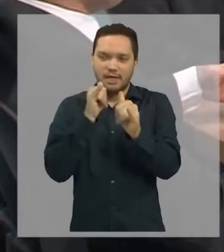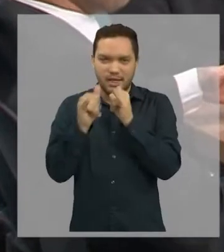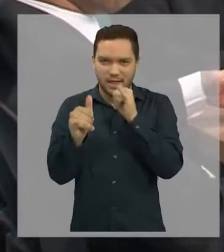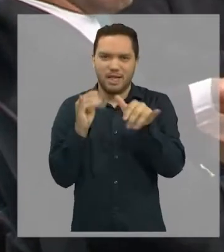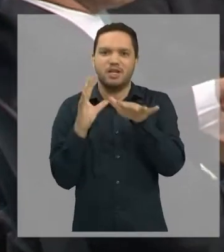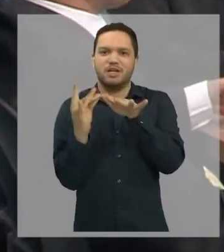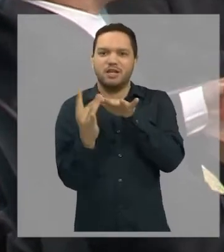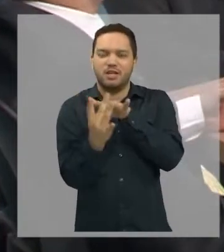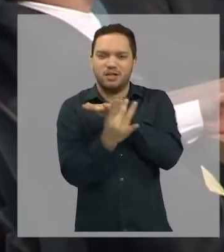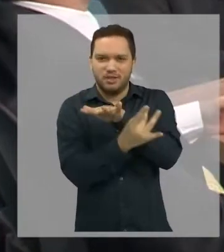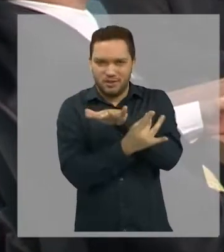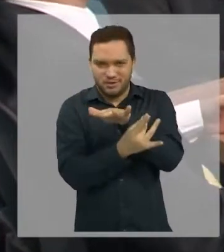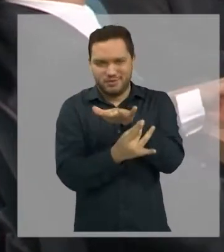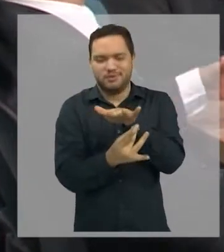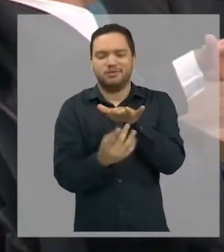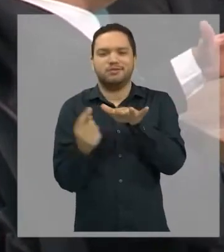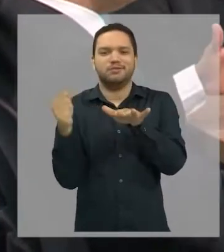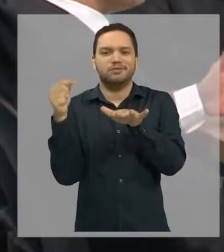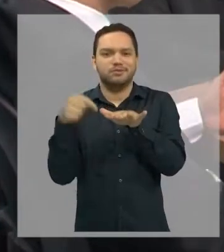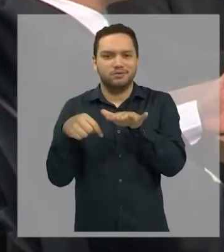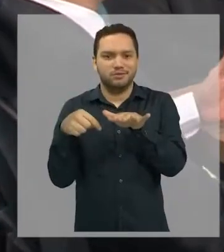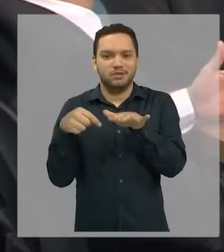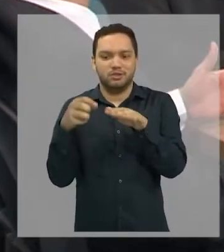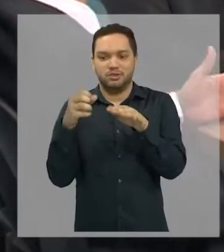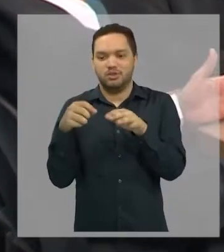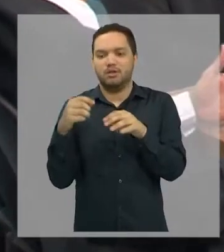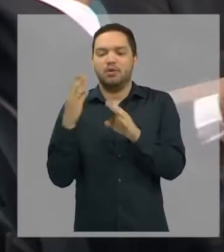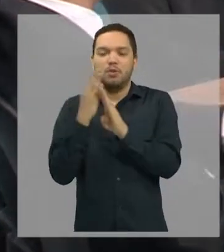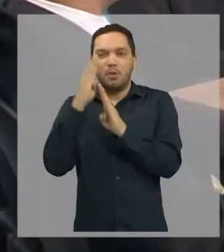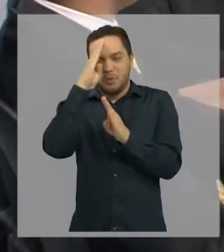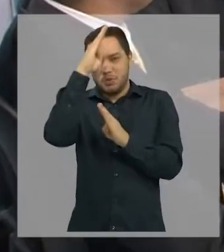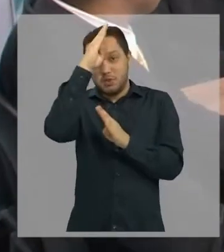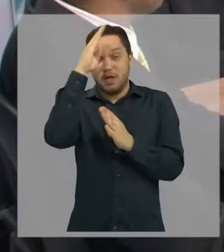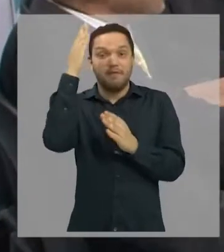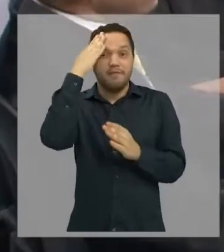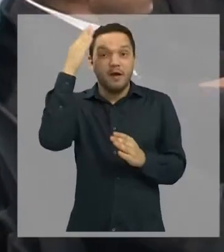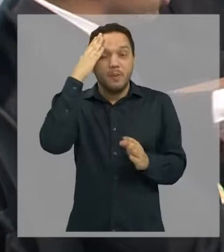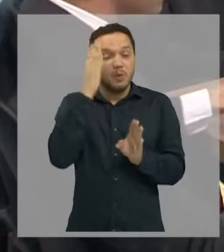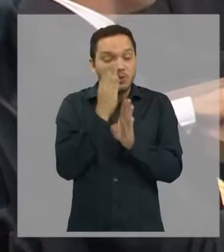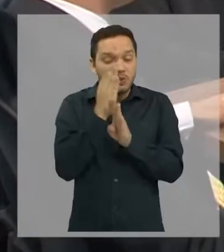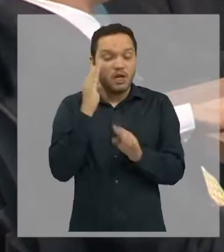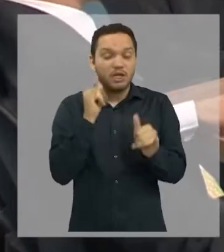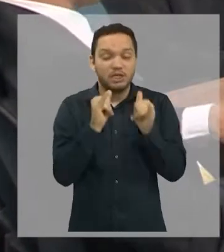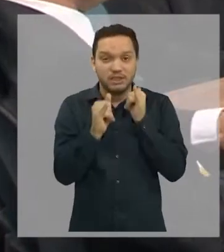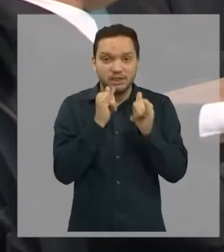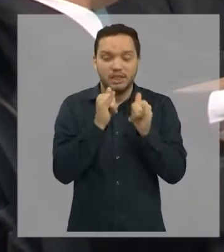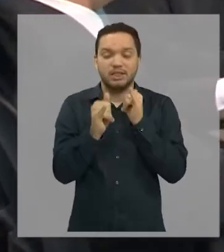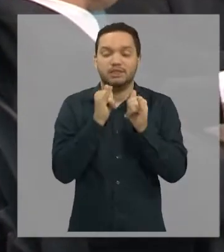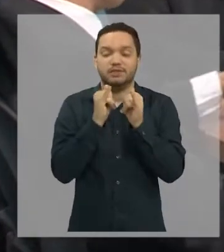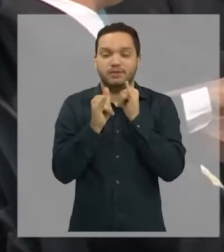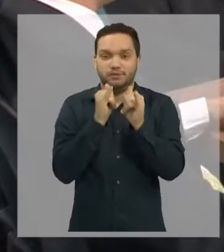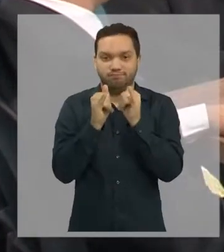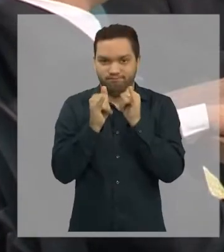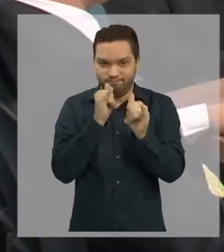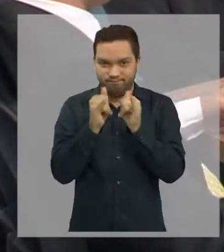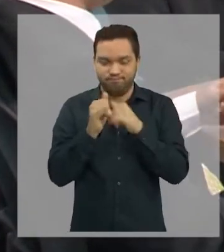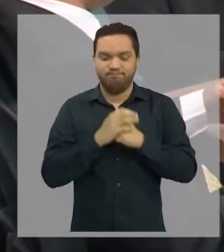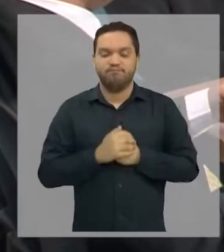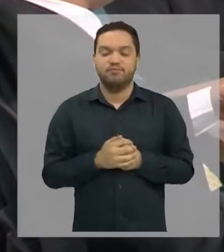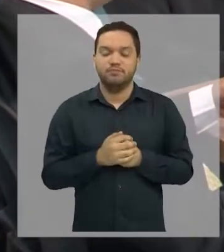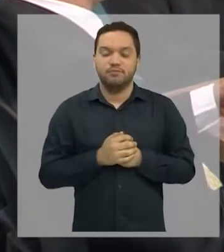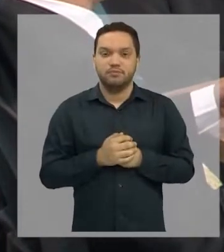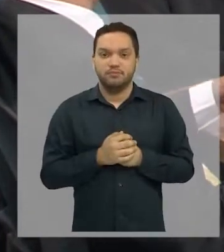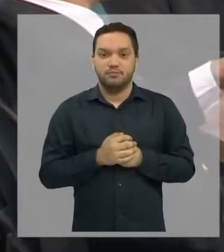disrupção foi brutal, não existiria o governo Bolsonaro sem as redes sociais, não existiria. É um fenômeno novo em